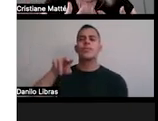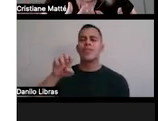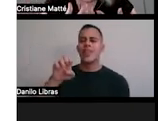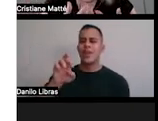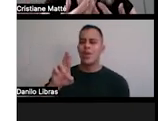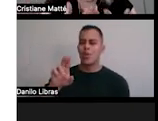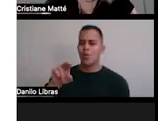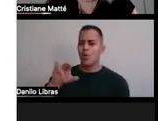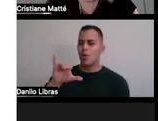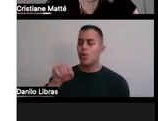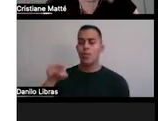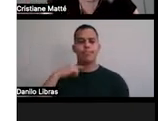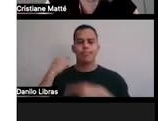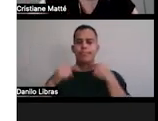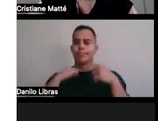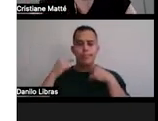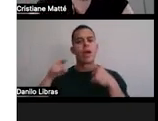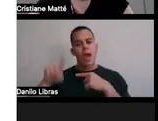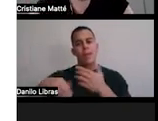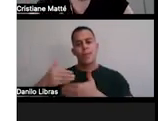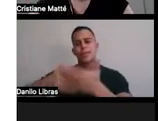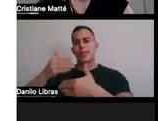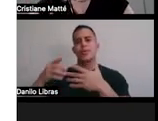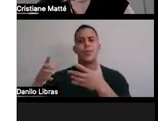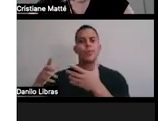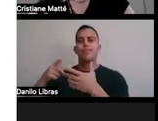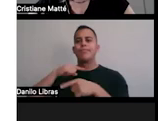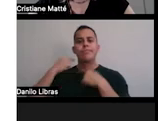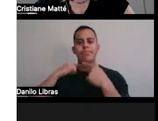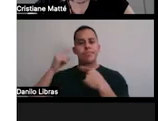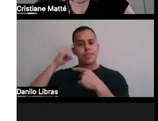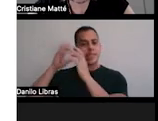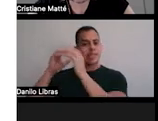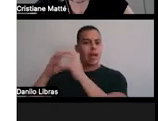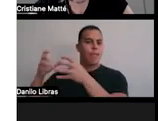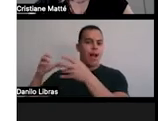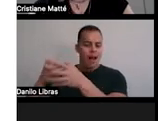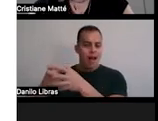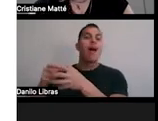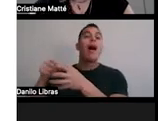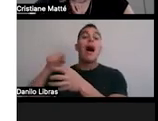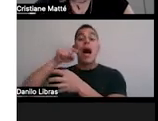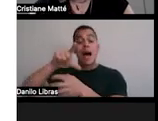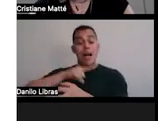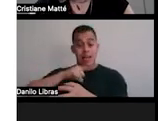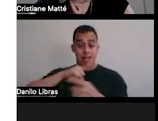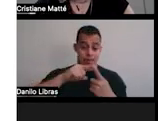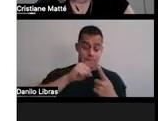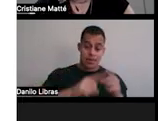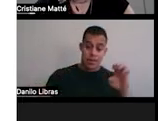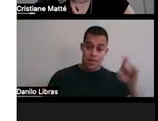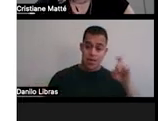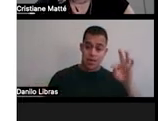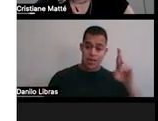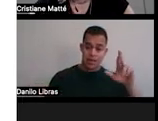Esse é o processo de neurodegeneração. E a gente tem 2 marcadores muito importantes. Um em nível extracelular, que são